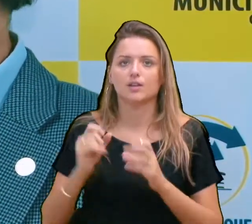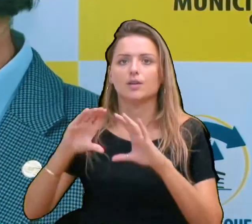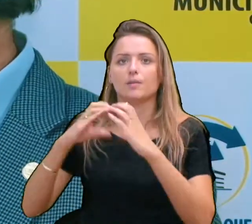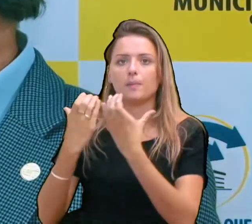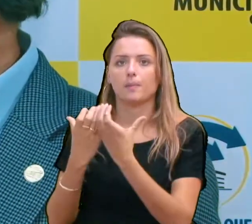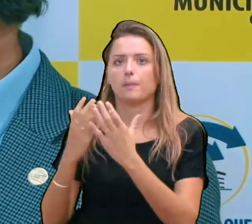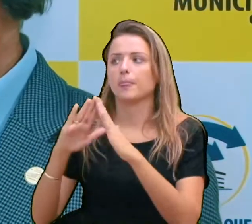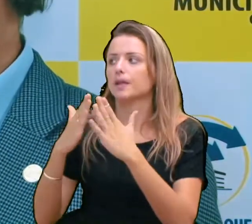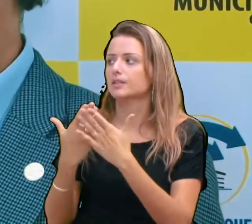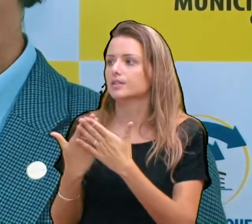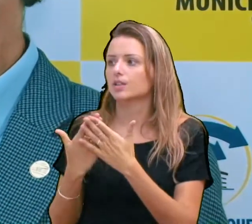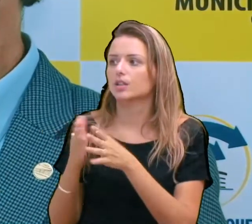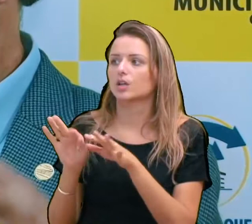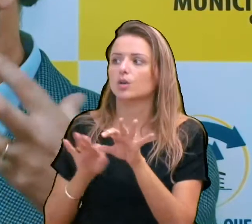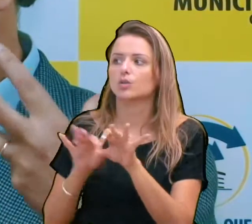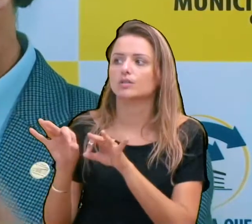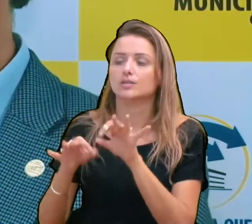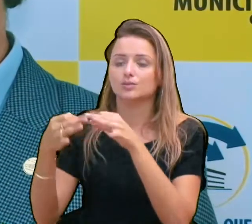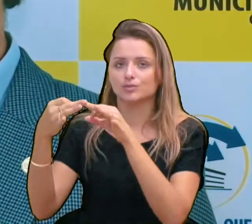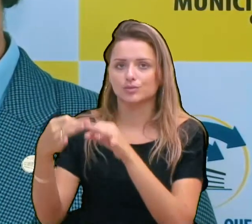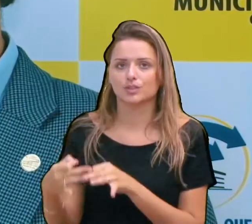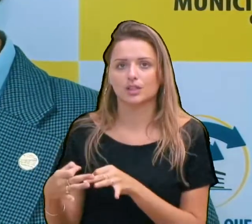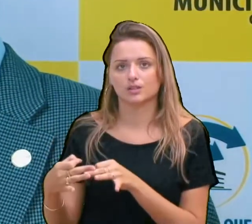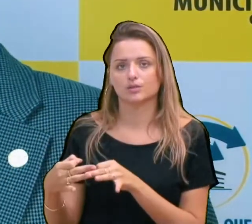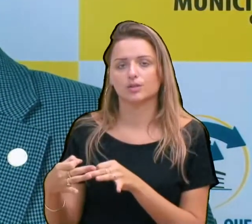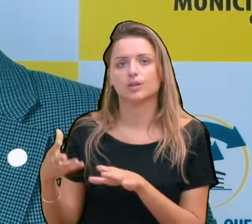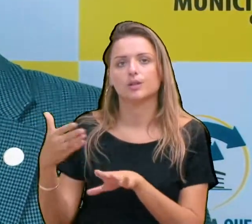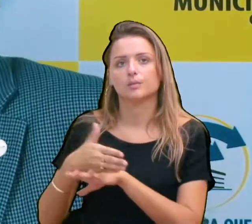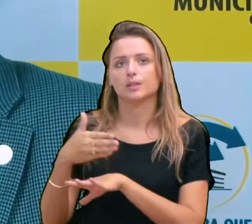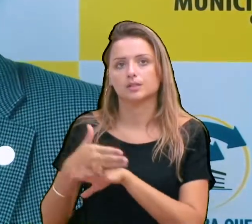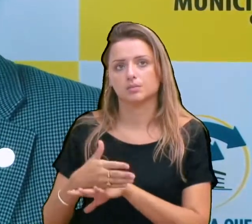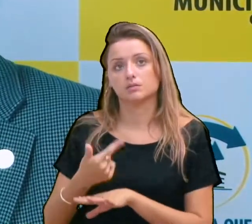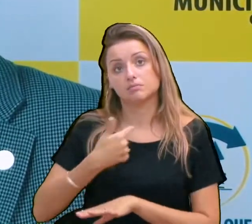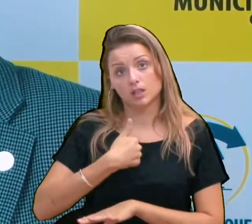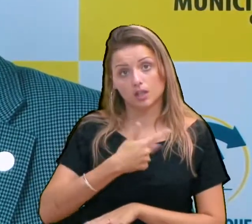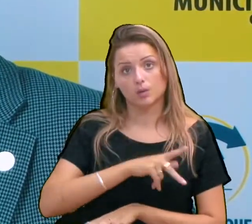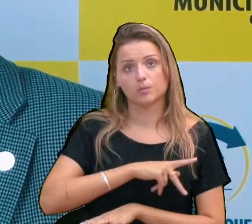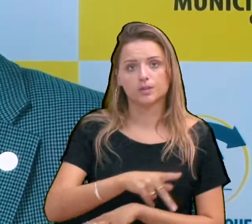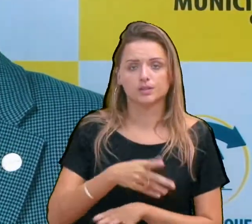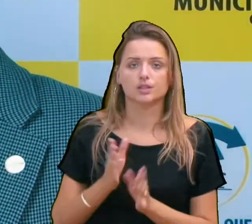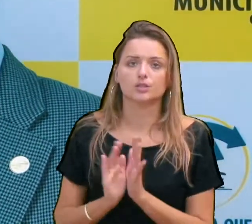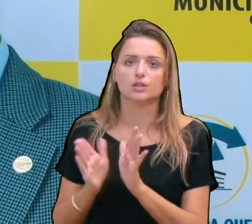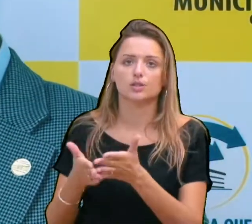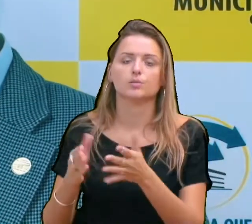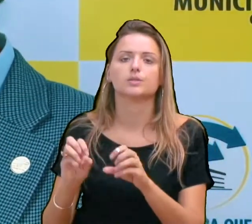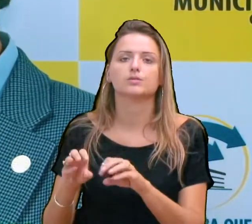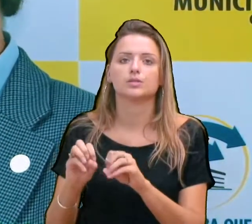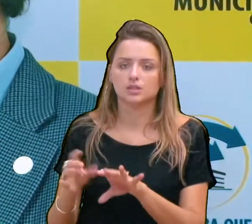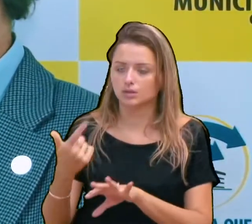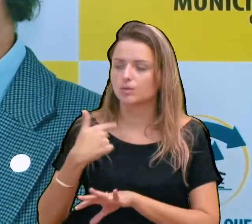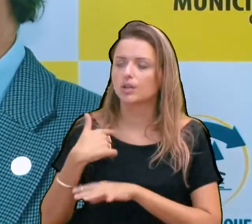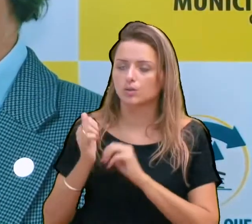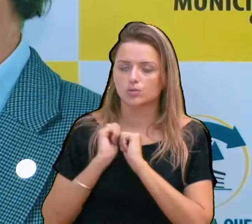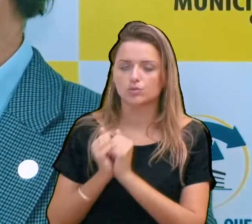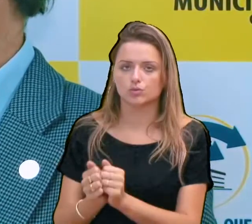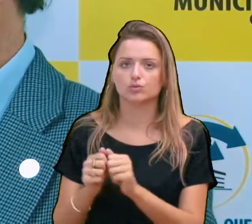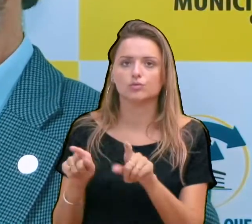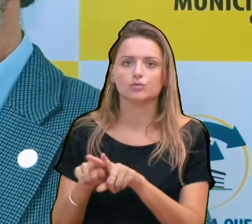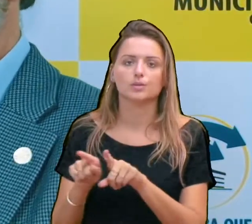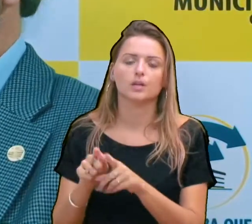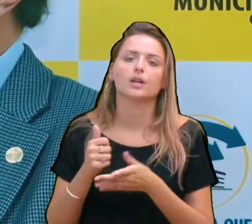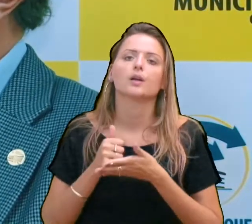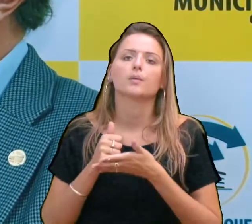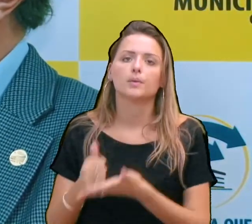Pinto está corretamente envolvida, e nós também, eu sou presidente da Comissão de Educação, e nós estamos também para dar